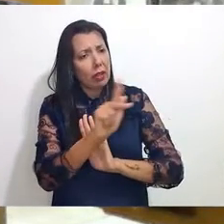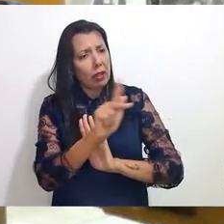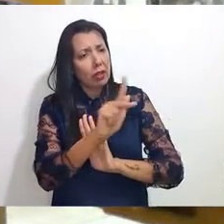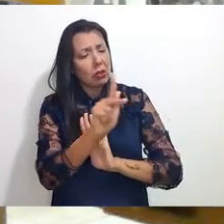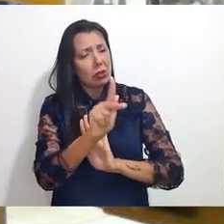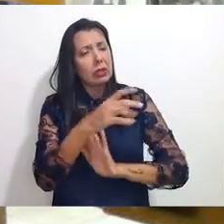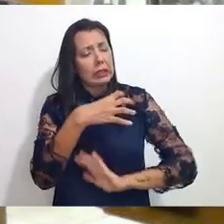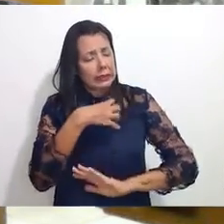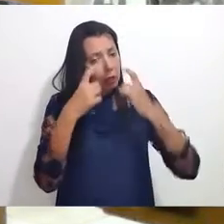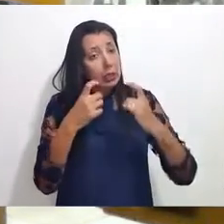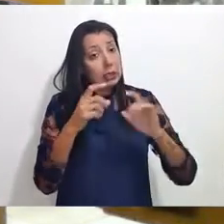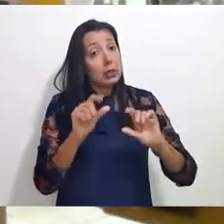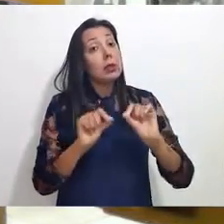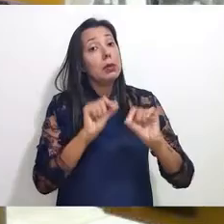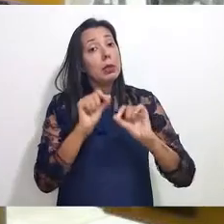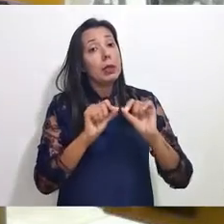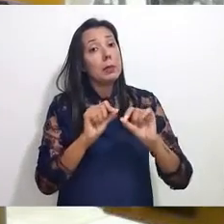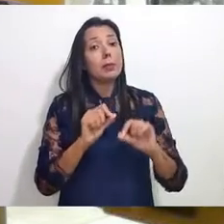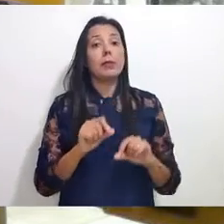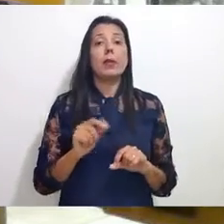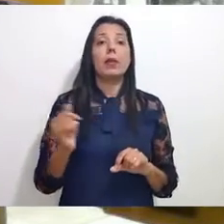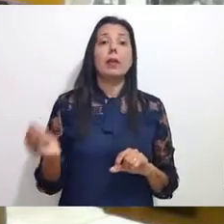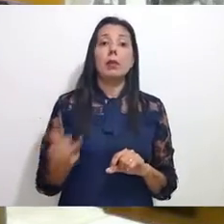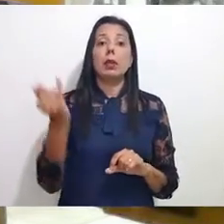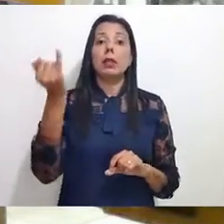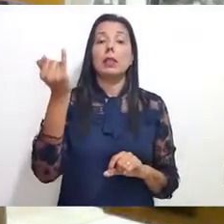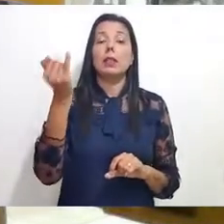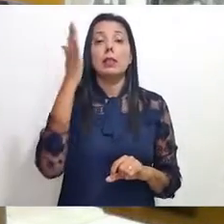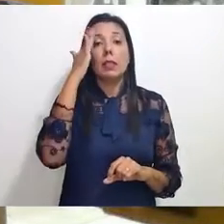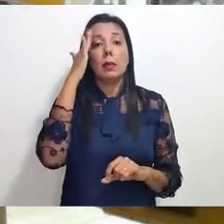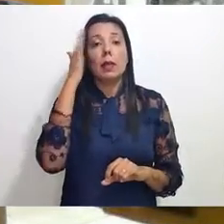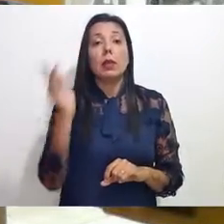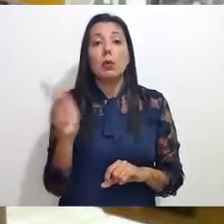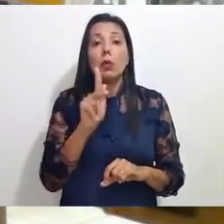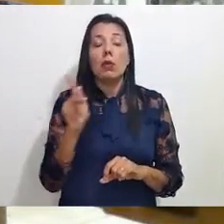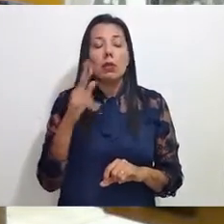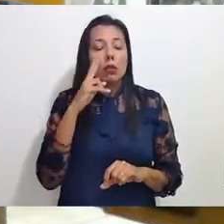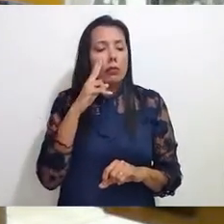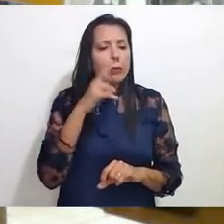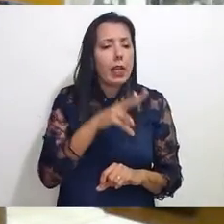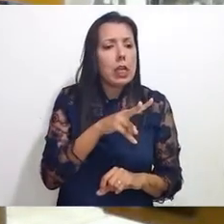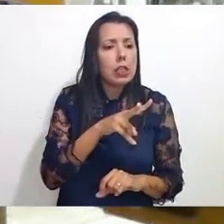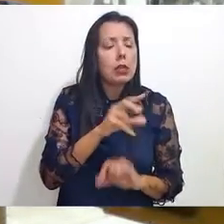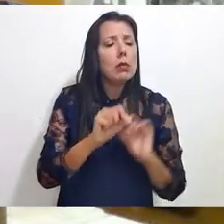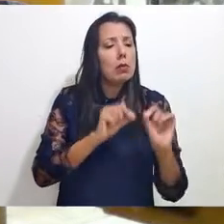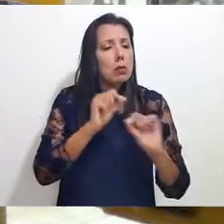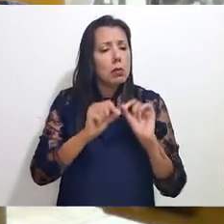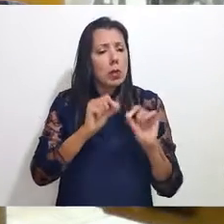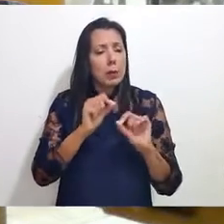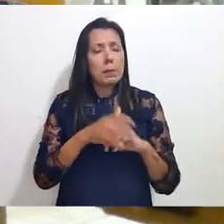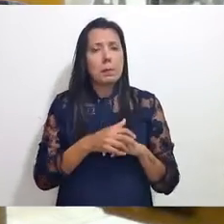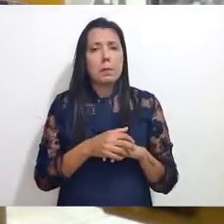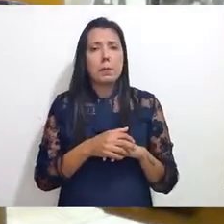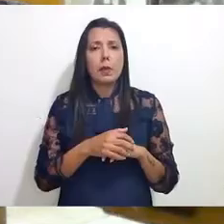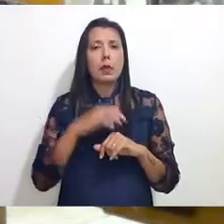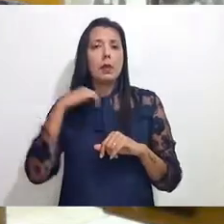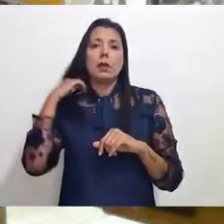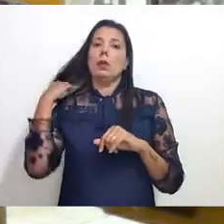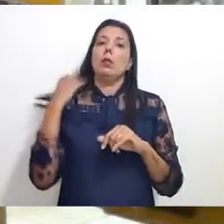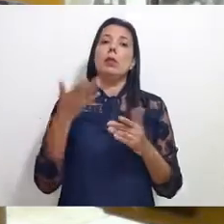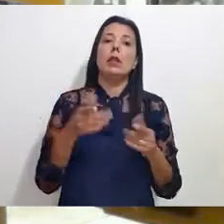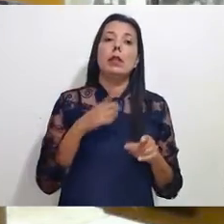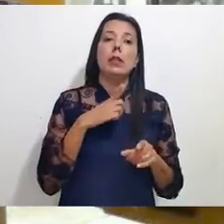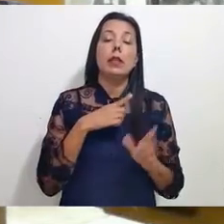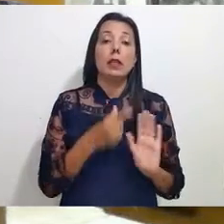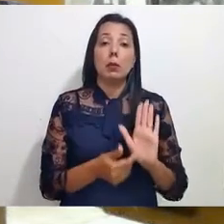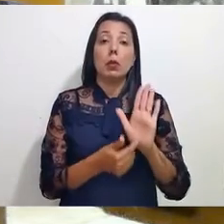é de suma importância que o professor observe seu aluno, porque quando ele passa por algum tipo de maus tratos, ele